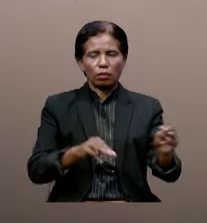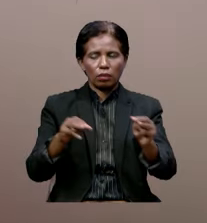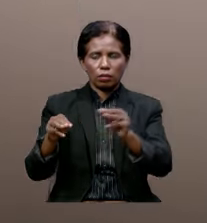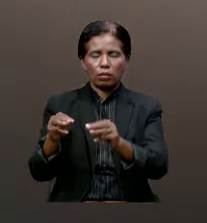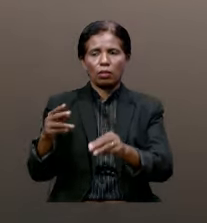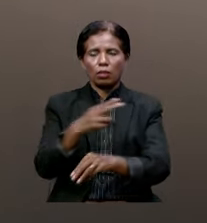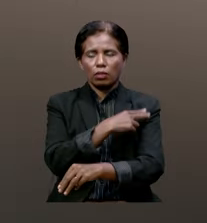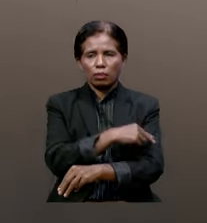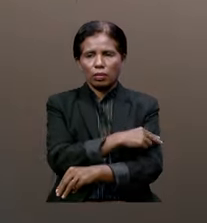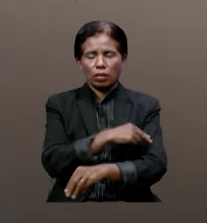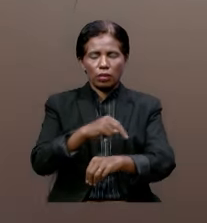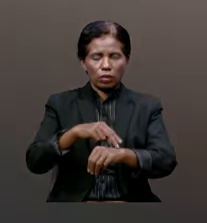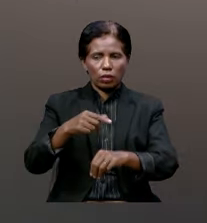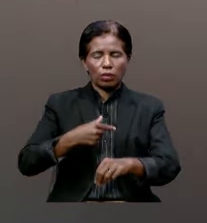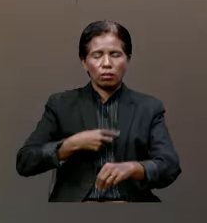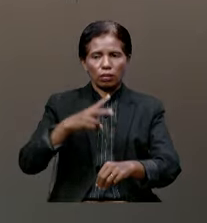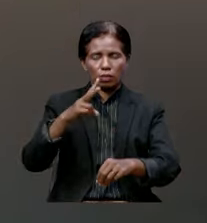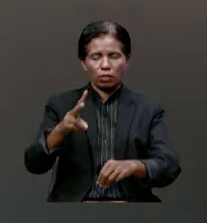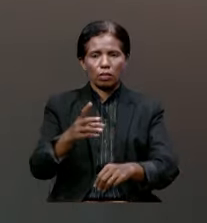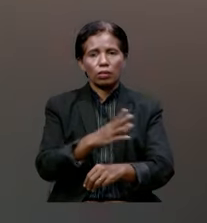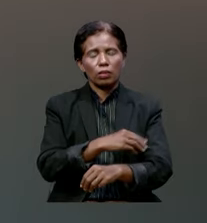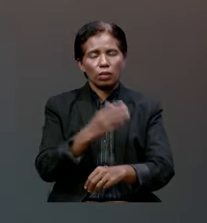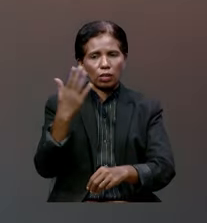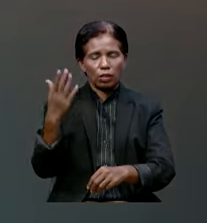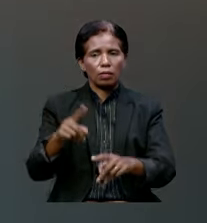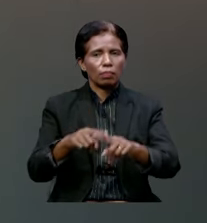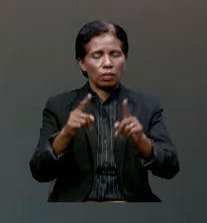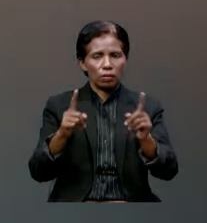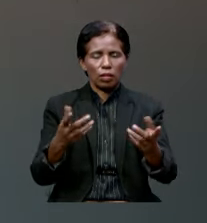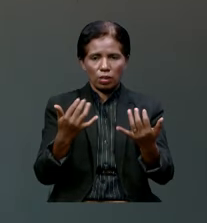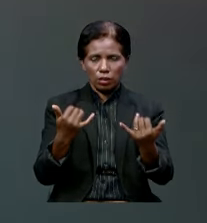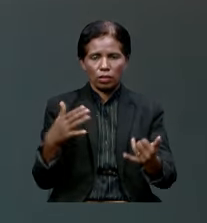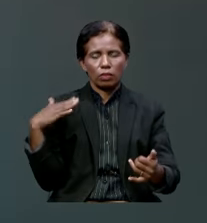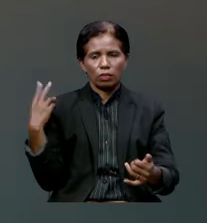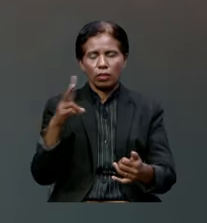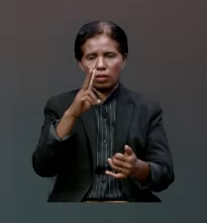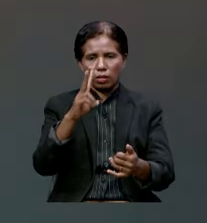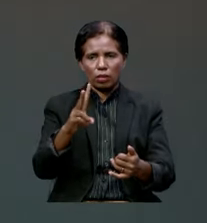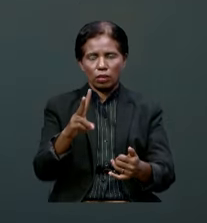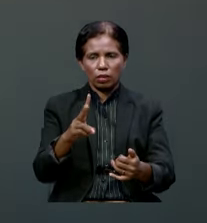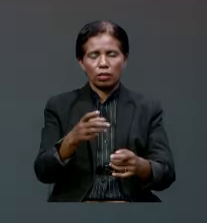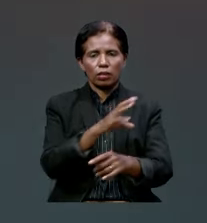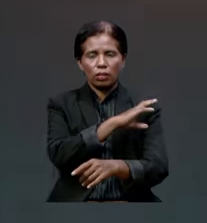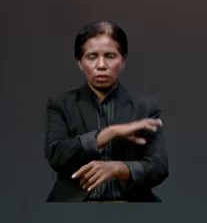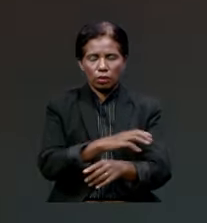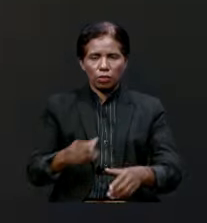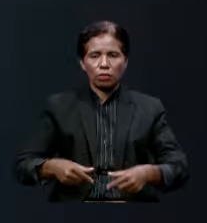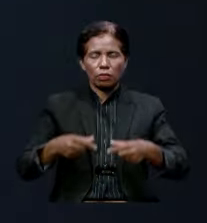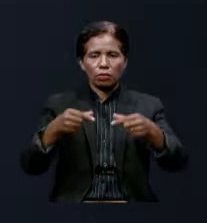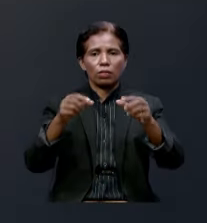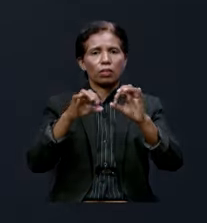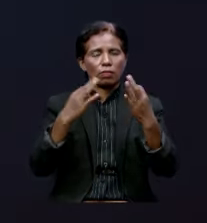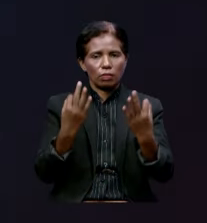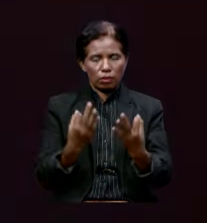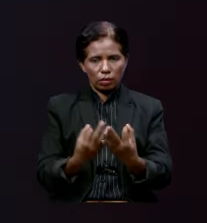Hospital Nacional Guido Valadares, hori halo tratamento, mai be, de dar ne jovem em rua ne parte segurança entrega ona ba